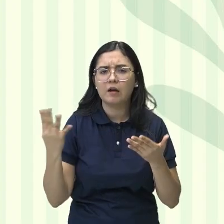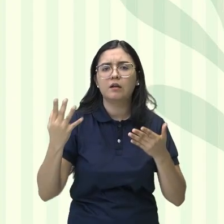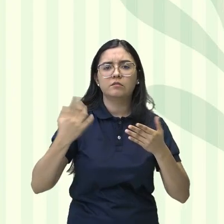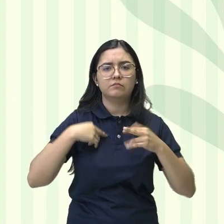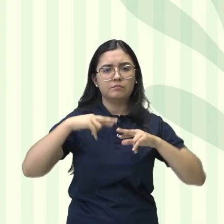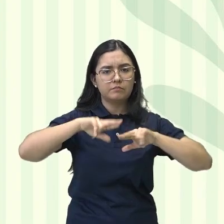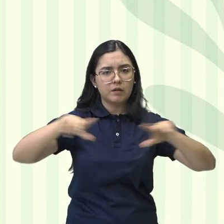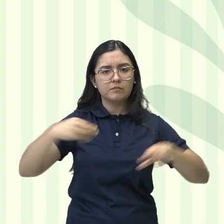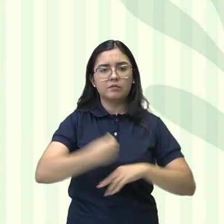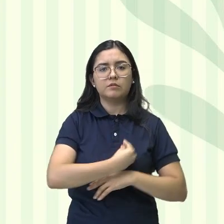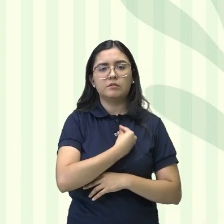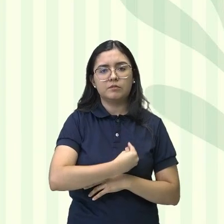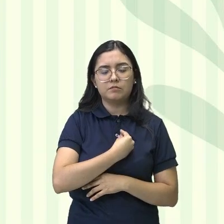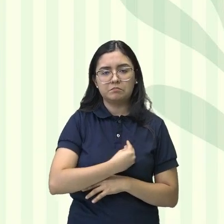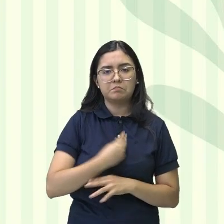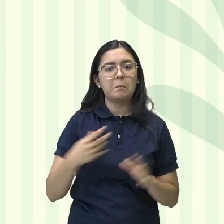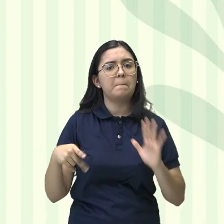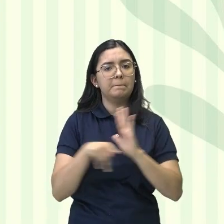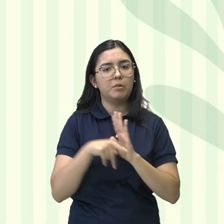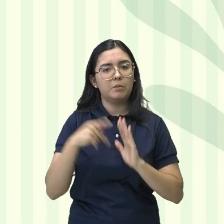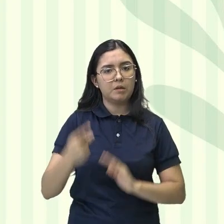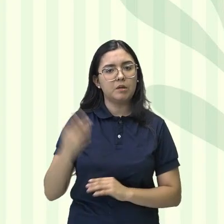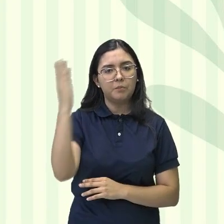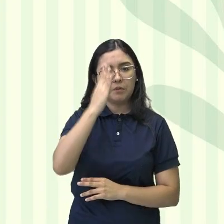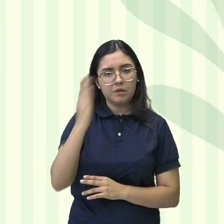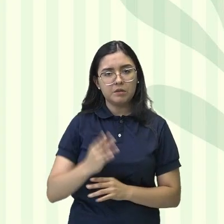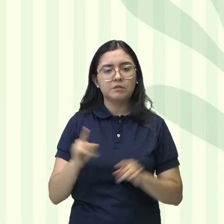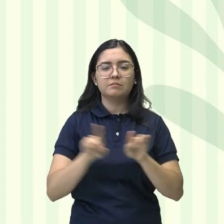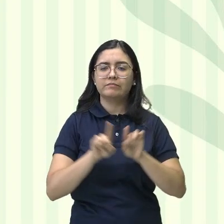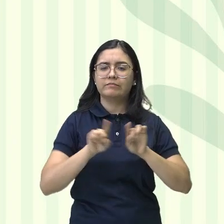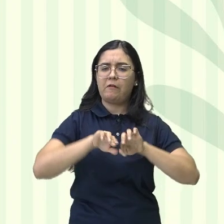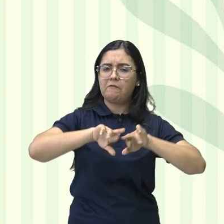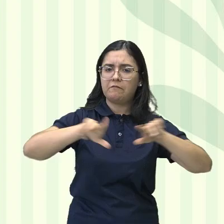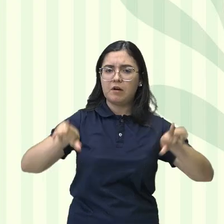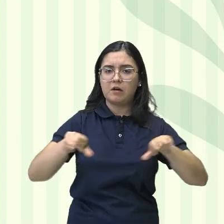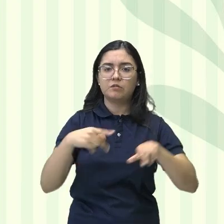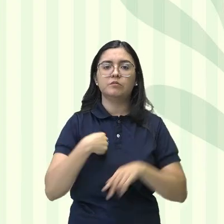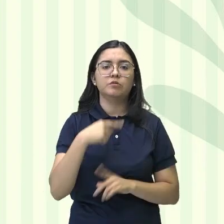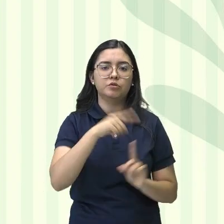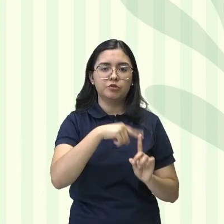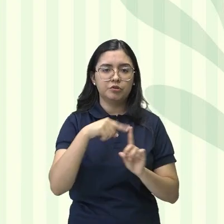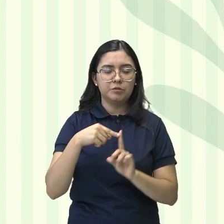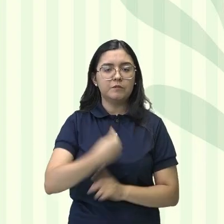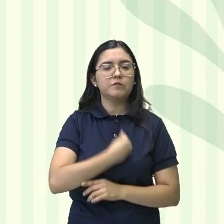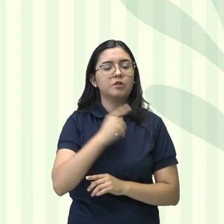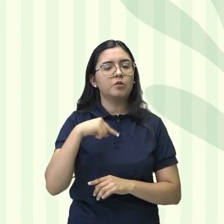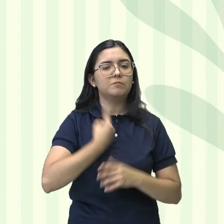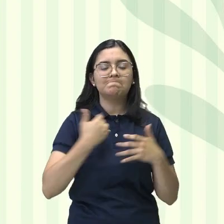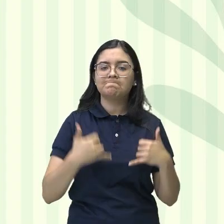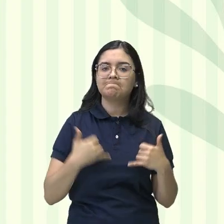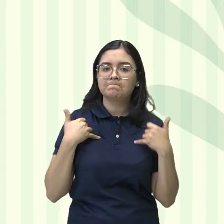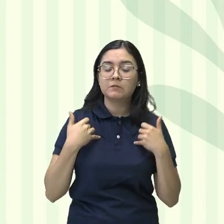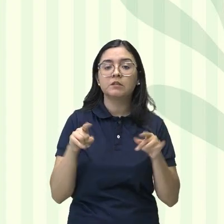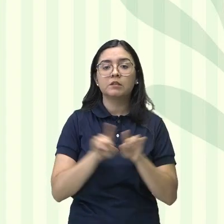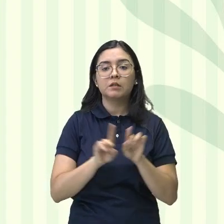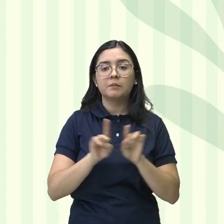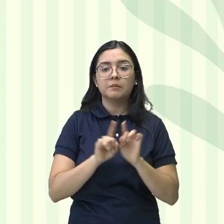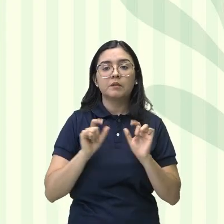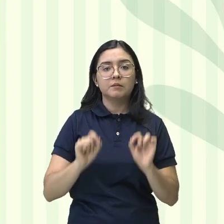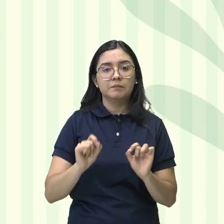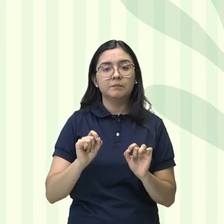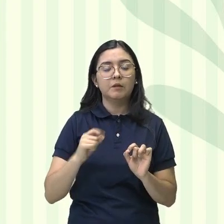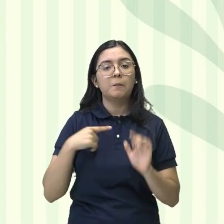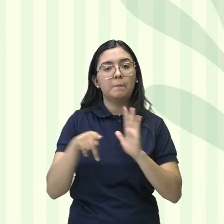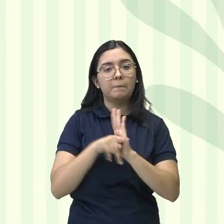a riqueza aí do nosso país, essa riqueza de vida. Isso tem que nos orgulhar, né? Tem que trazer aí um certo